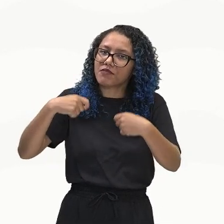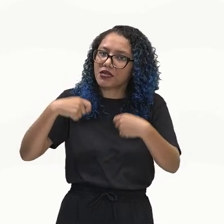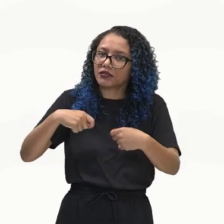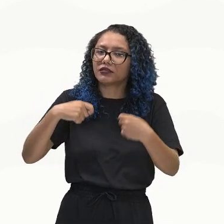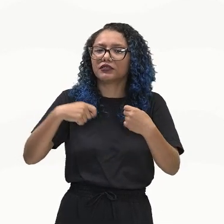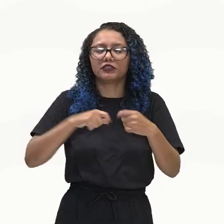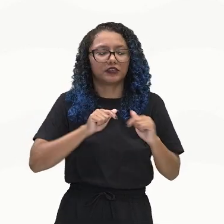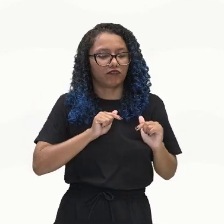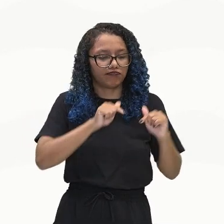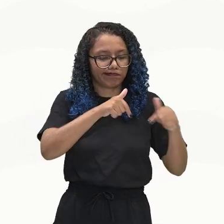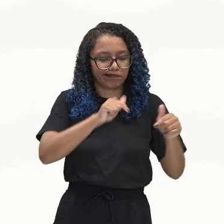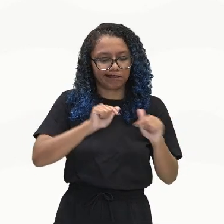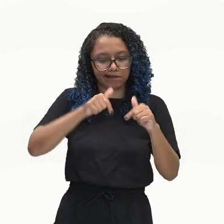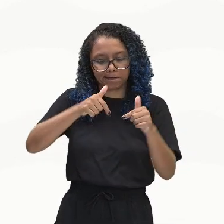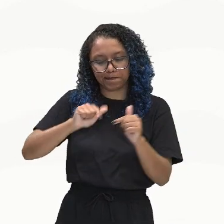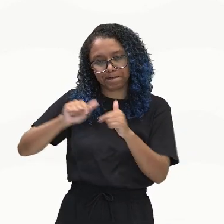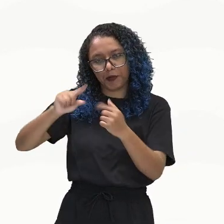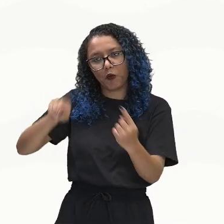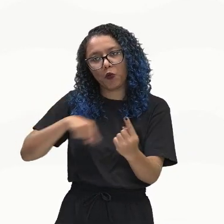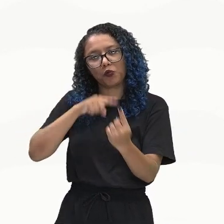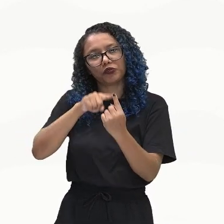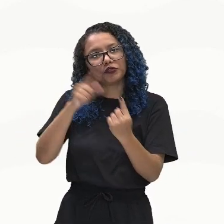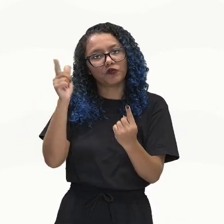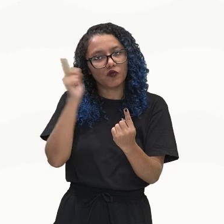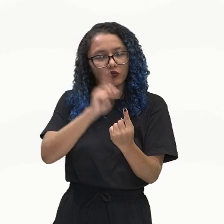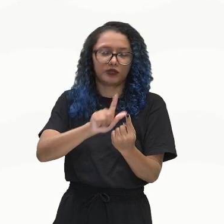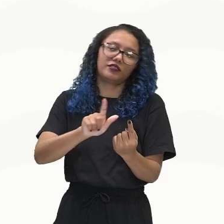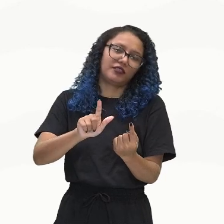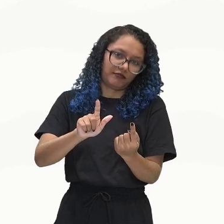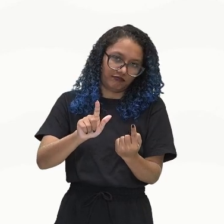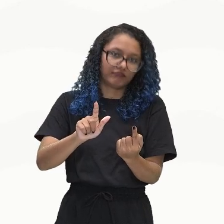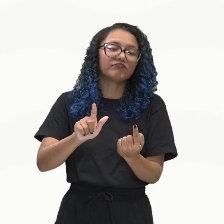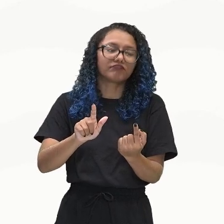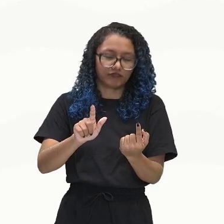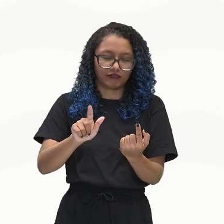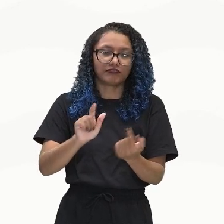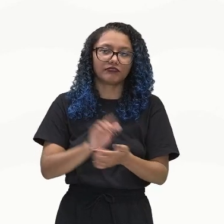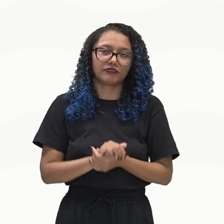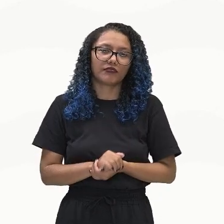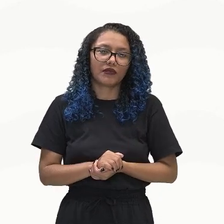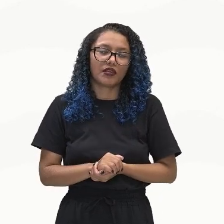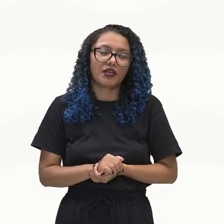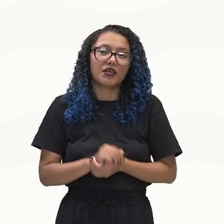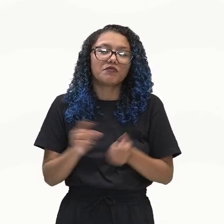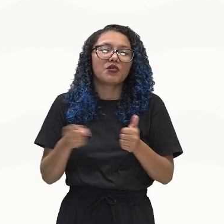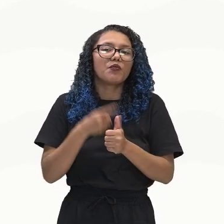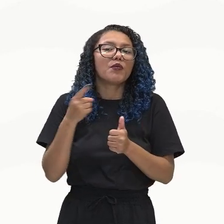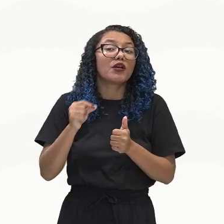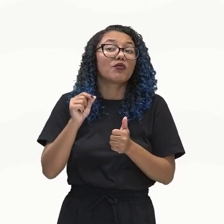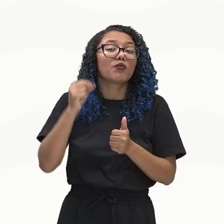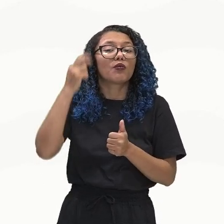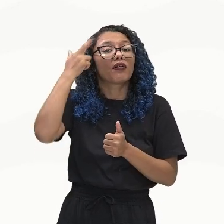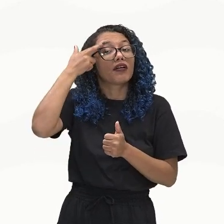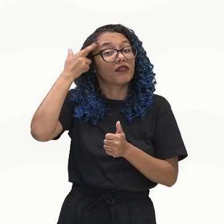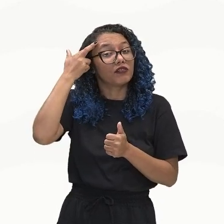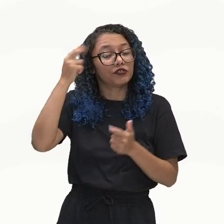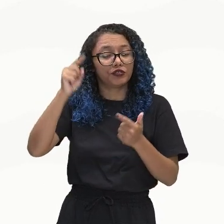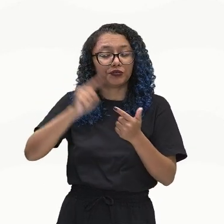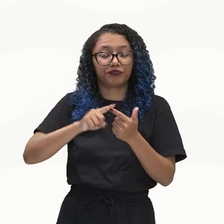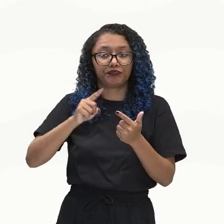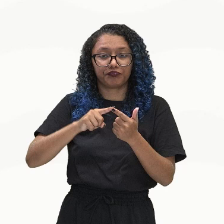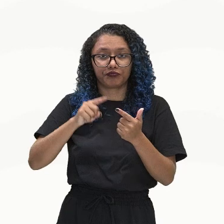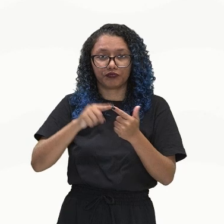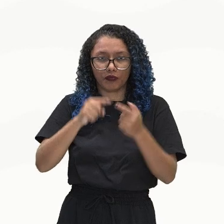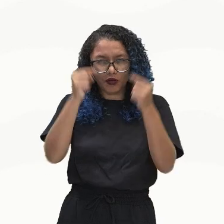nosso propósito, alcançarmos, criarmos, né? Primeiro a gente vai refletir, depois a gente vai alinhar,